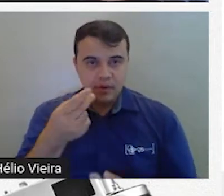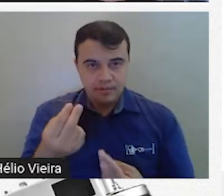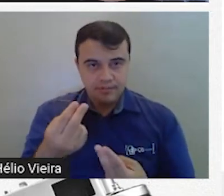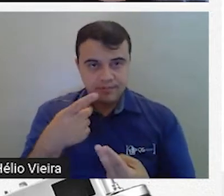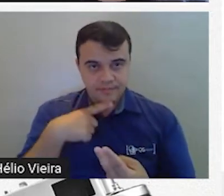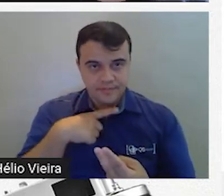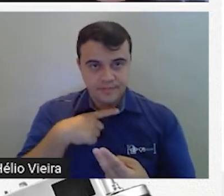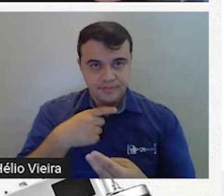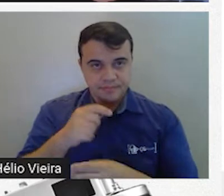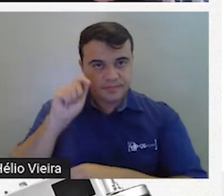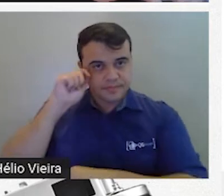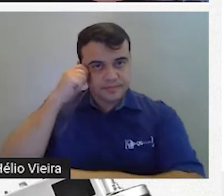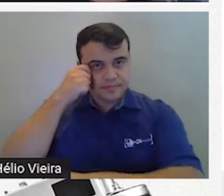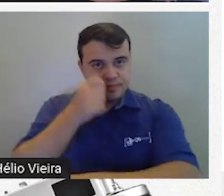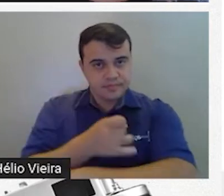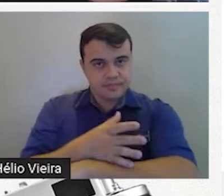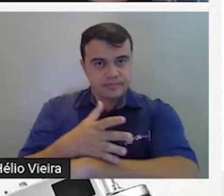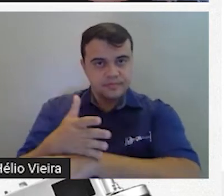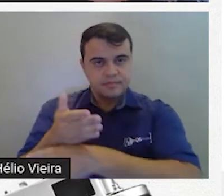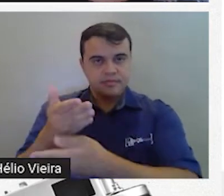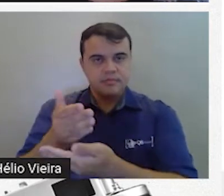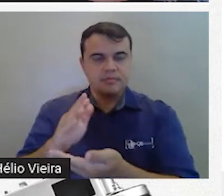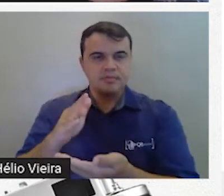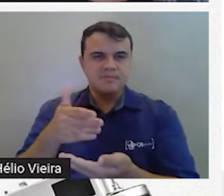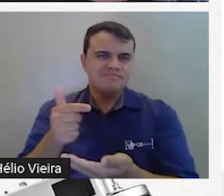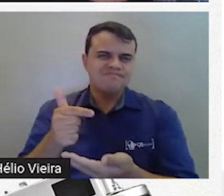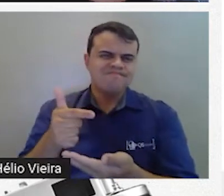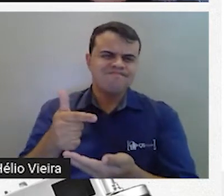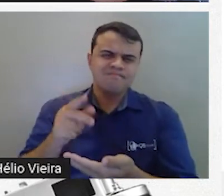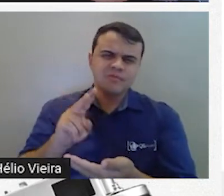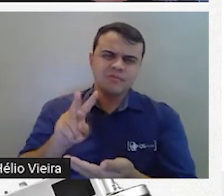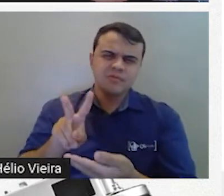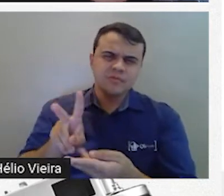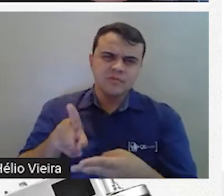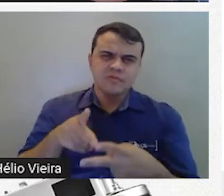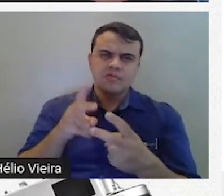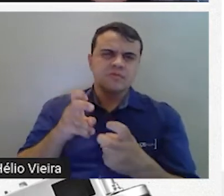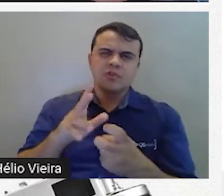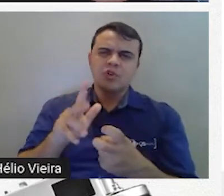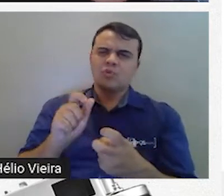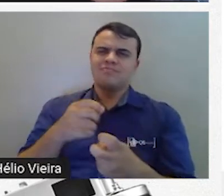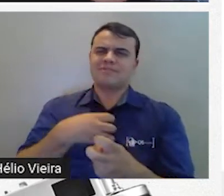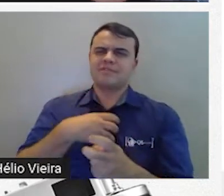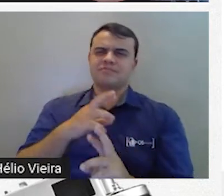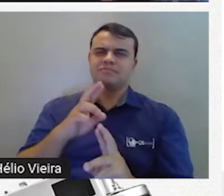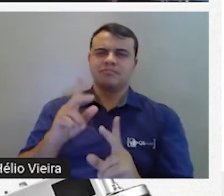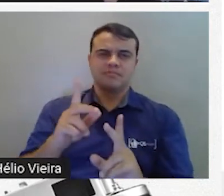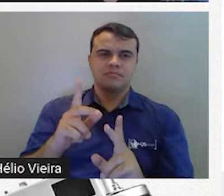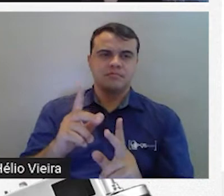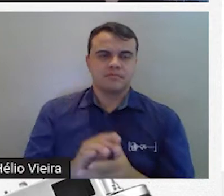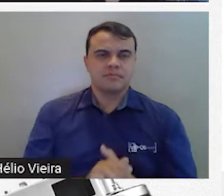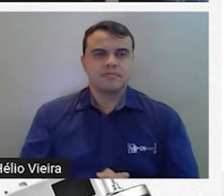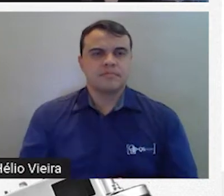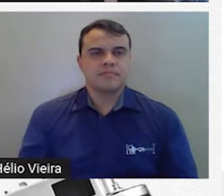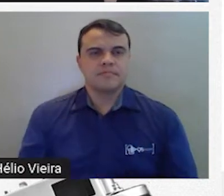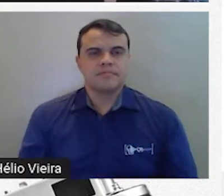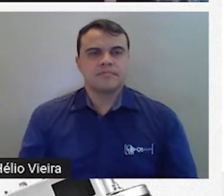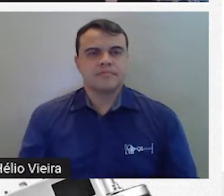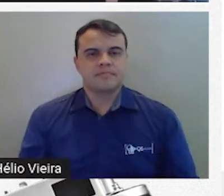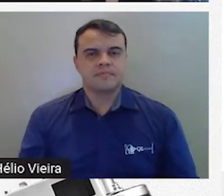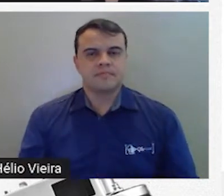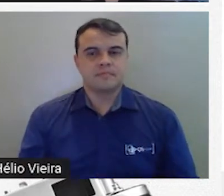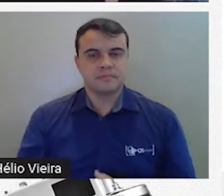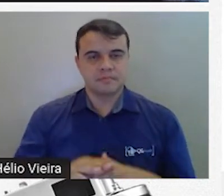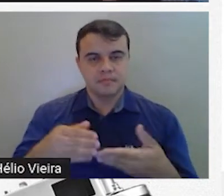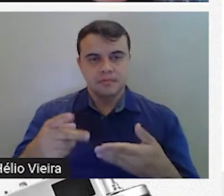imagem preto e branco, ela já não transmite a mesma sensação, né? Então,